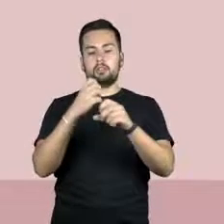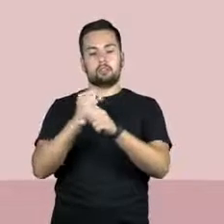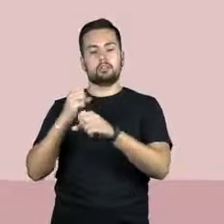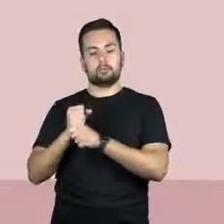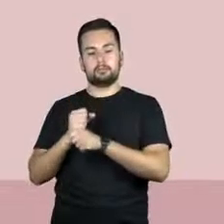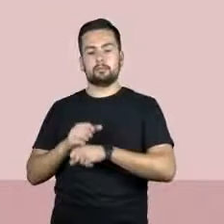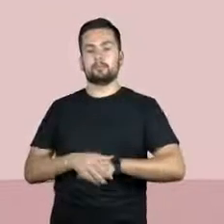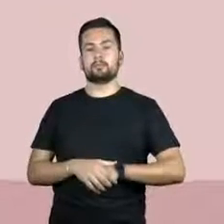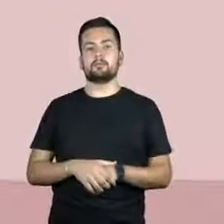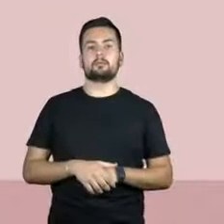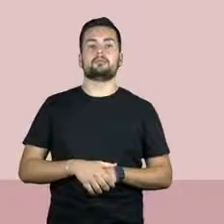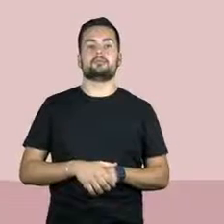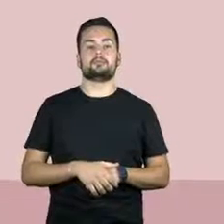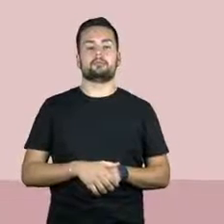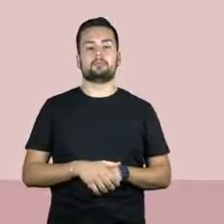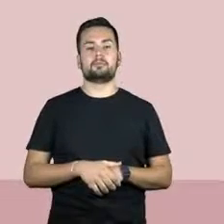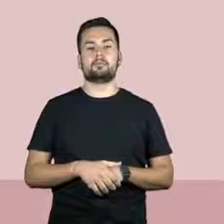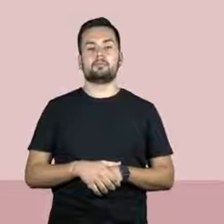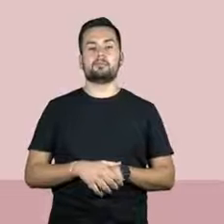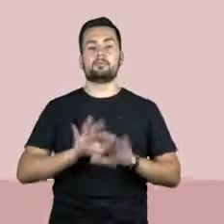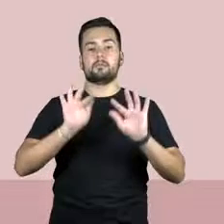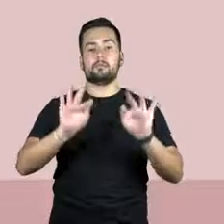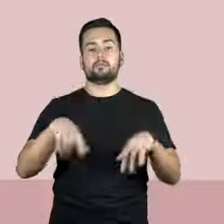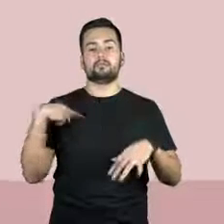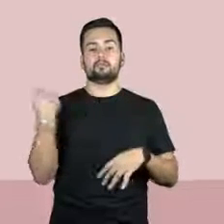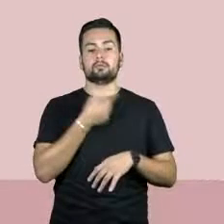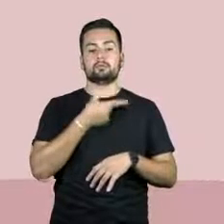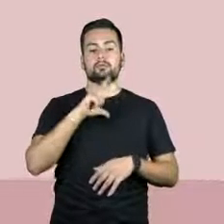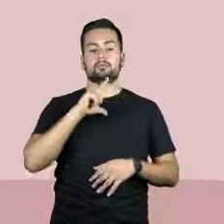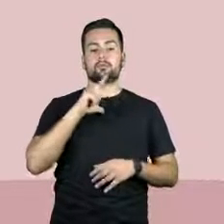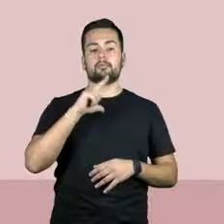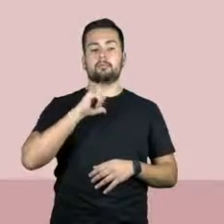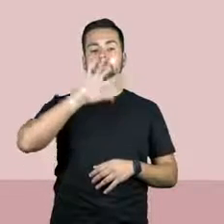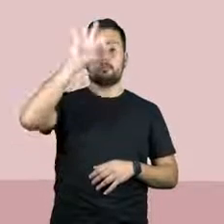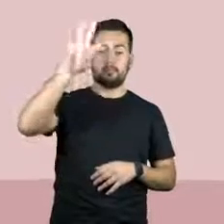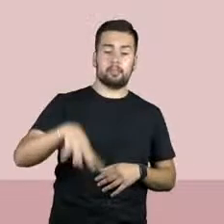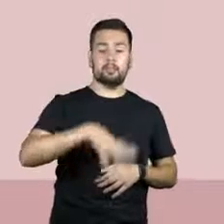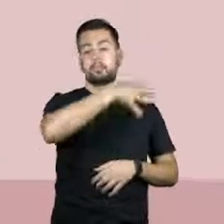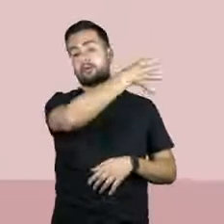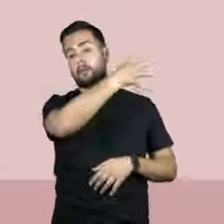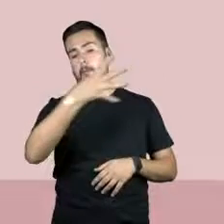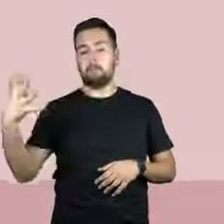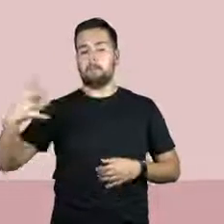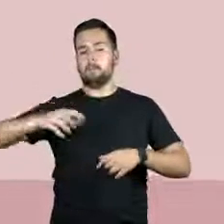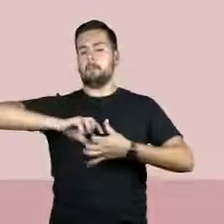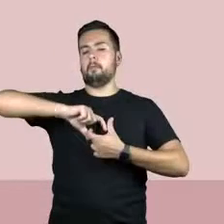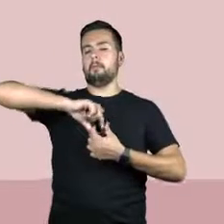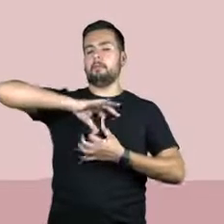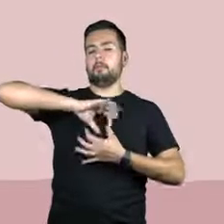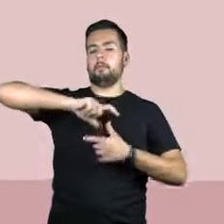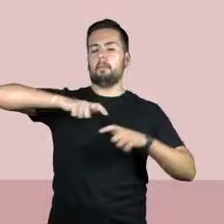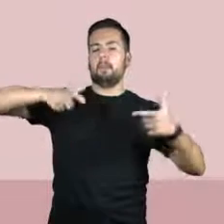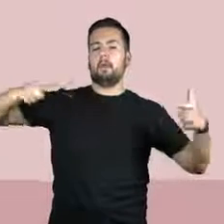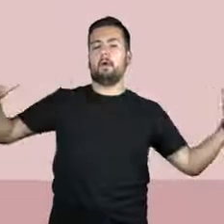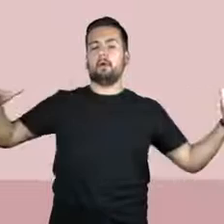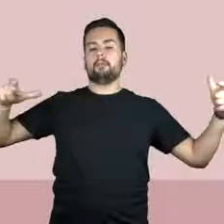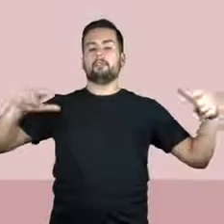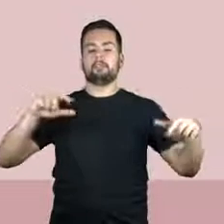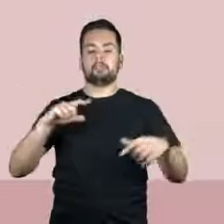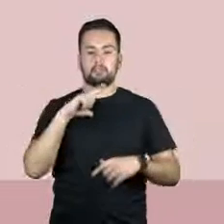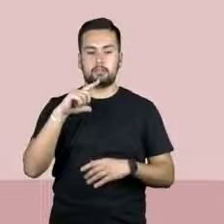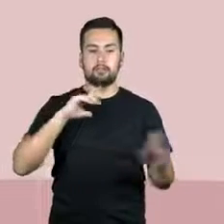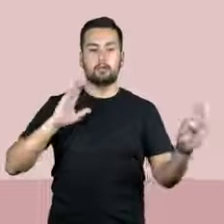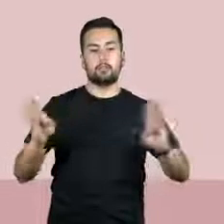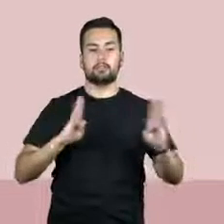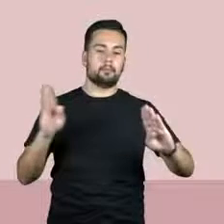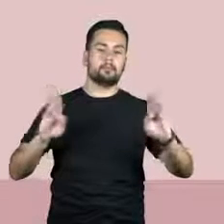Tá? E, no final, a gente vai ter aqui uma grande tabela, onde, para cada fatia, a gente vai calcular aqui os momentos